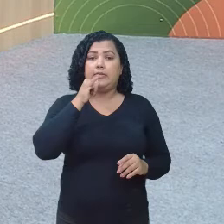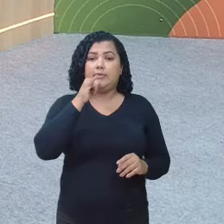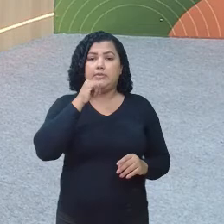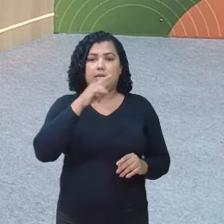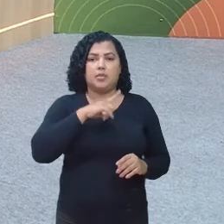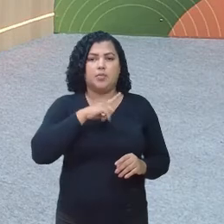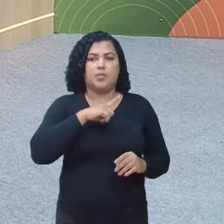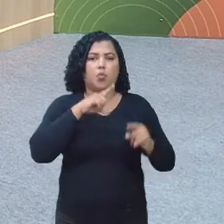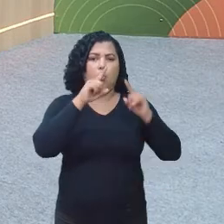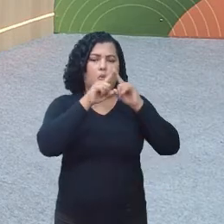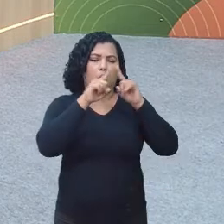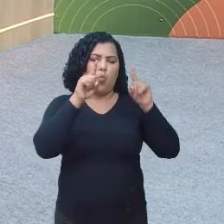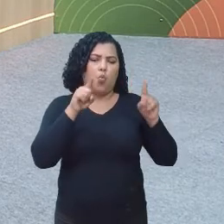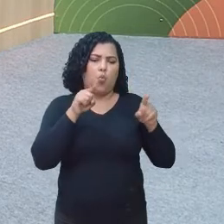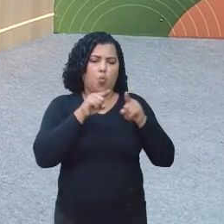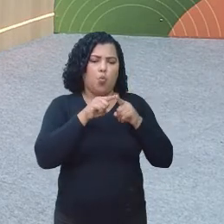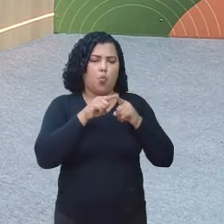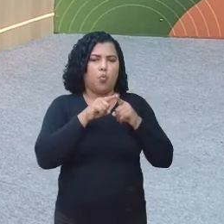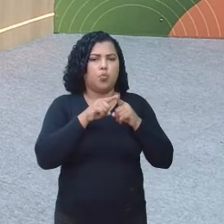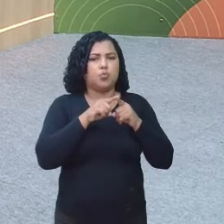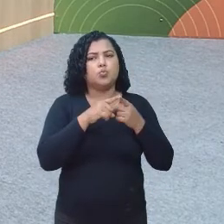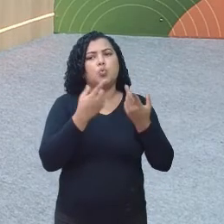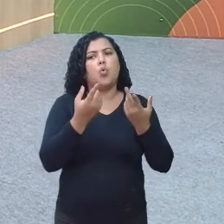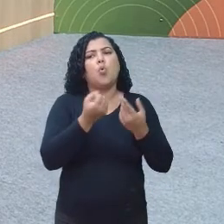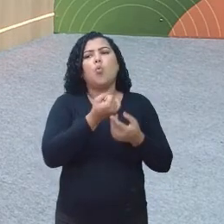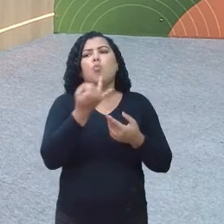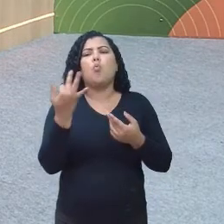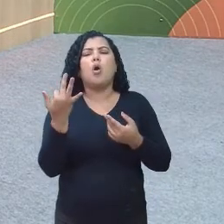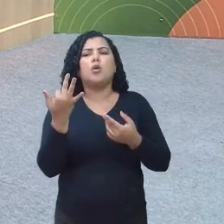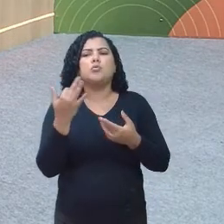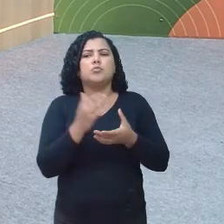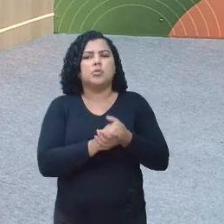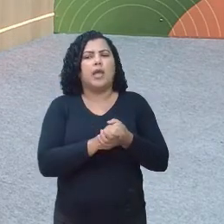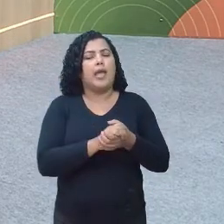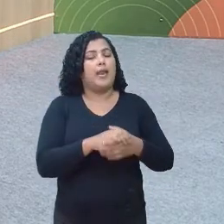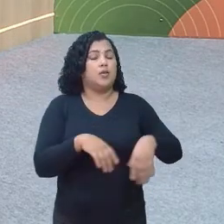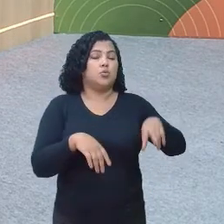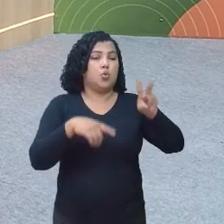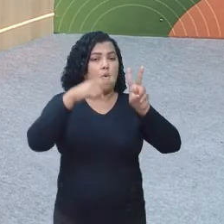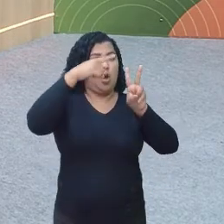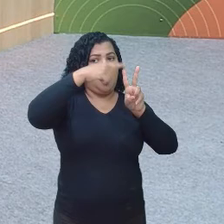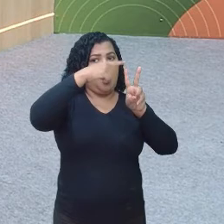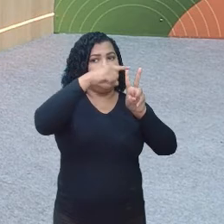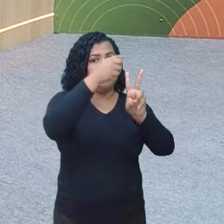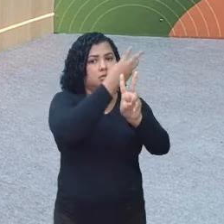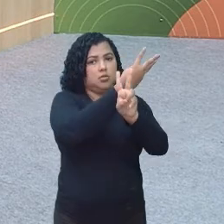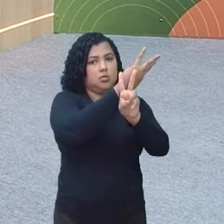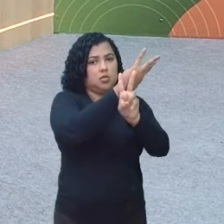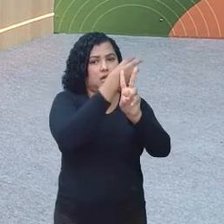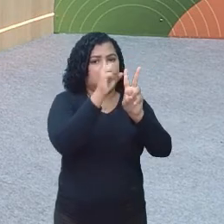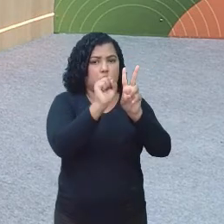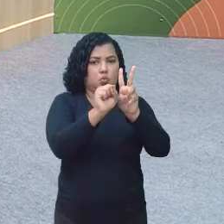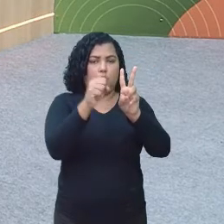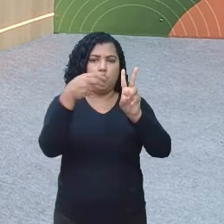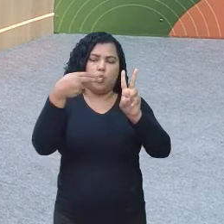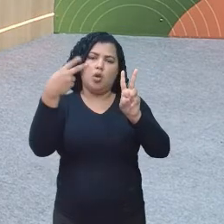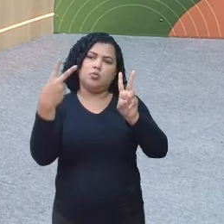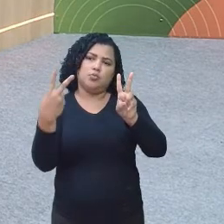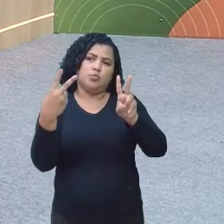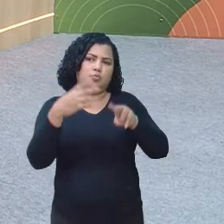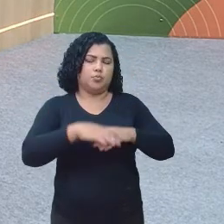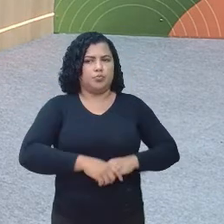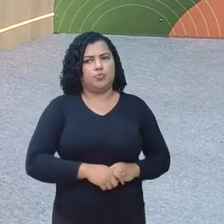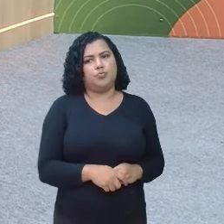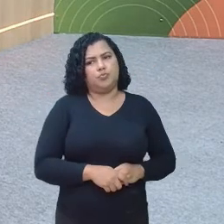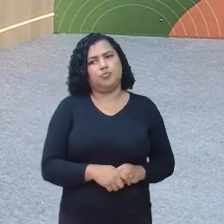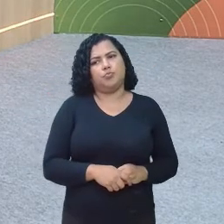cubos, como é que eu faço para descobrir quantos lados em cada aresta? Era só aplicar a operação inversa, tá certo? Tanto é que